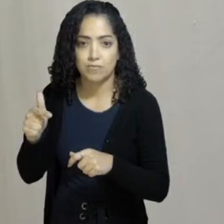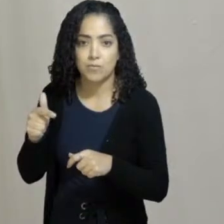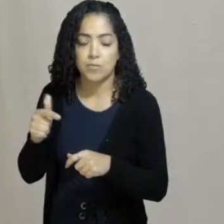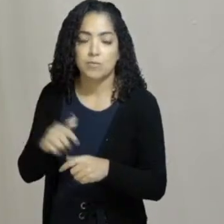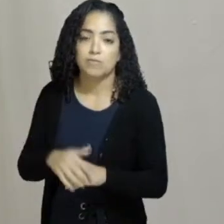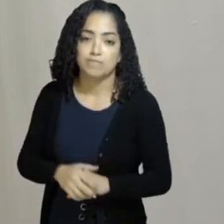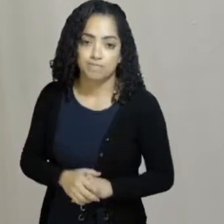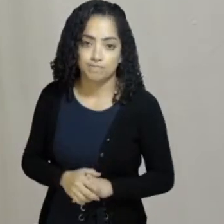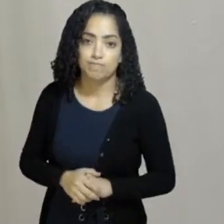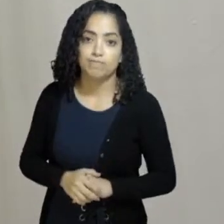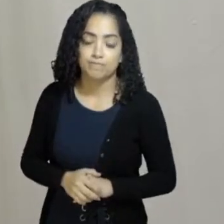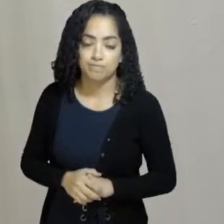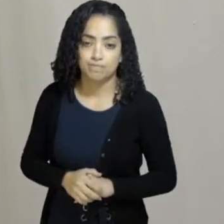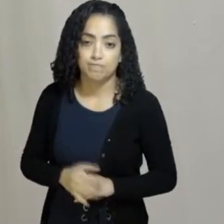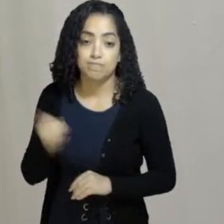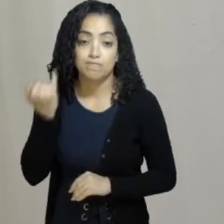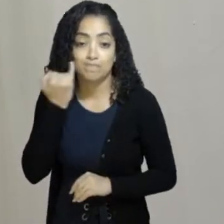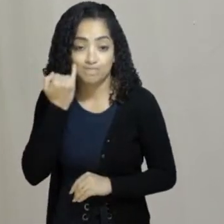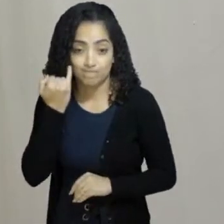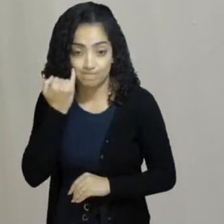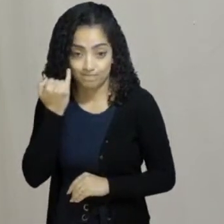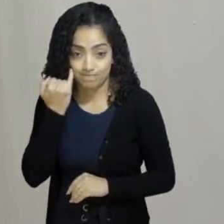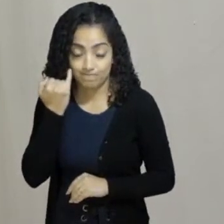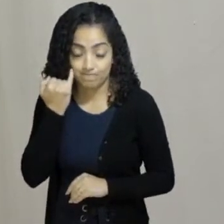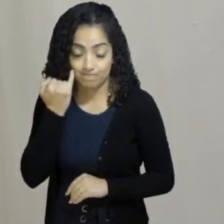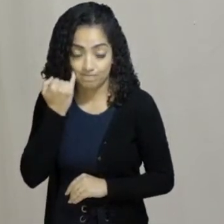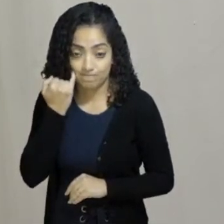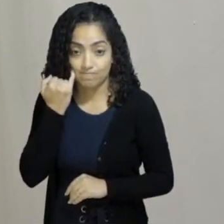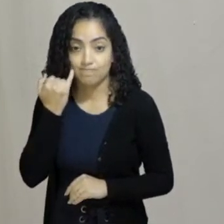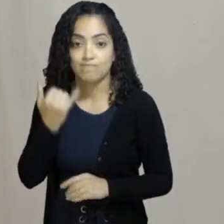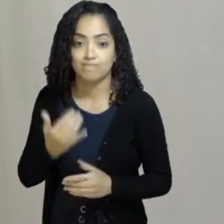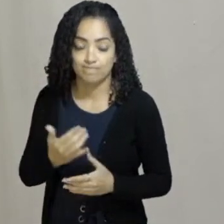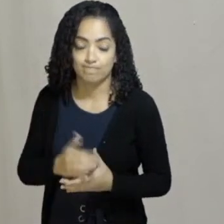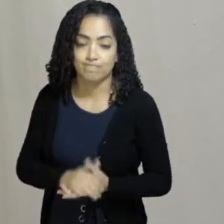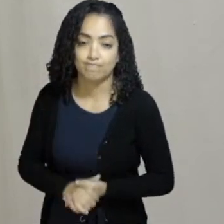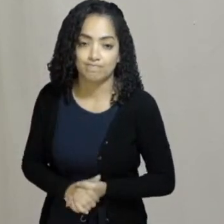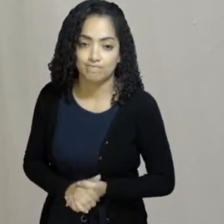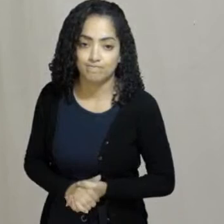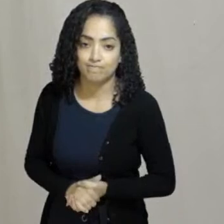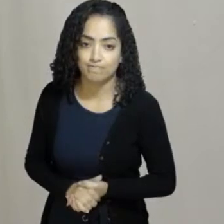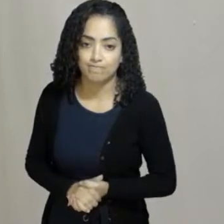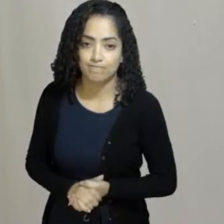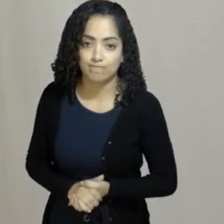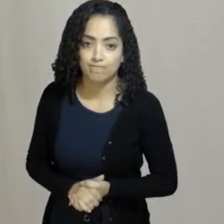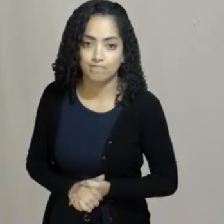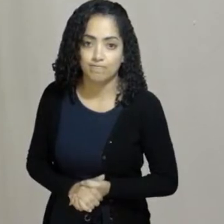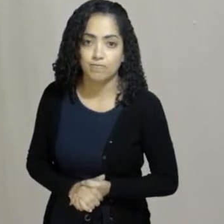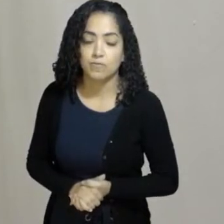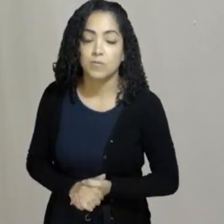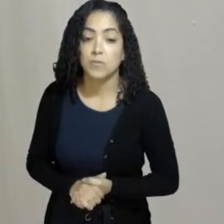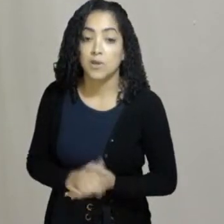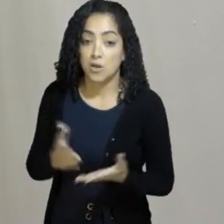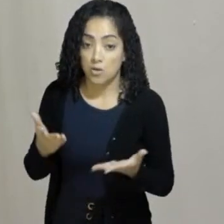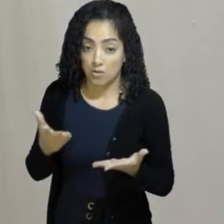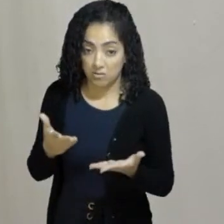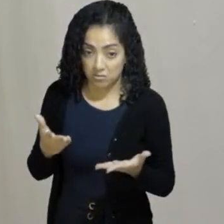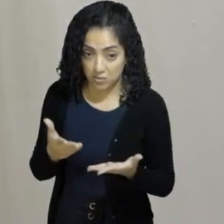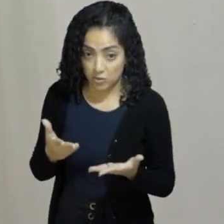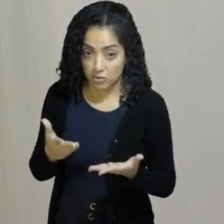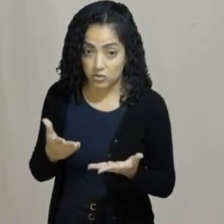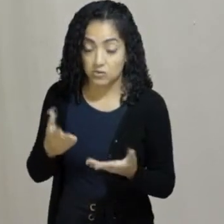nós vamos colher os frutos dela no dia de hoje nós estamos colhendo